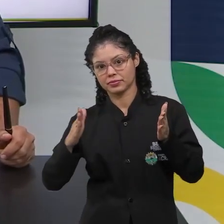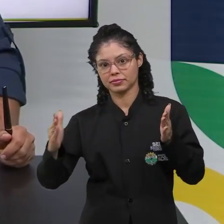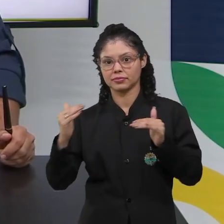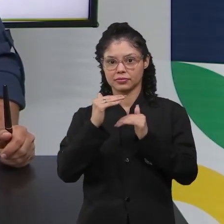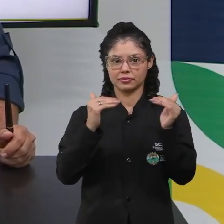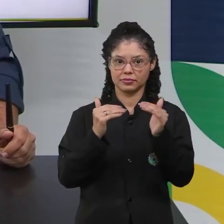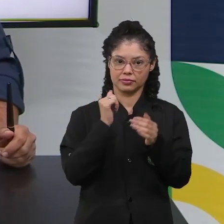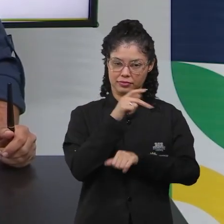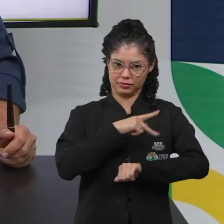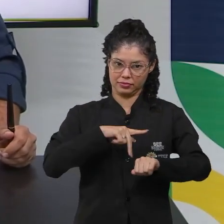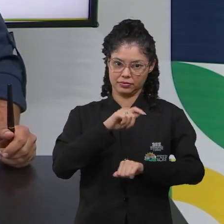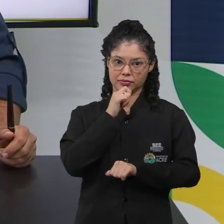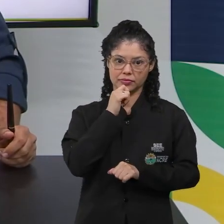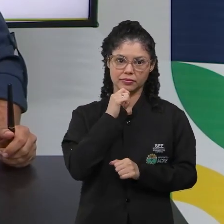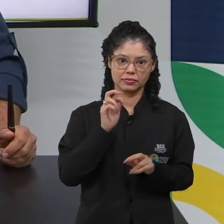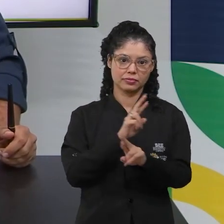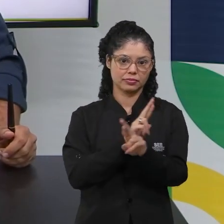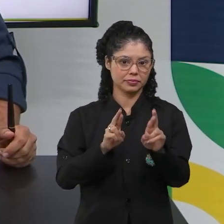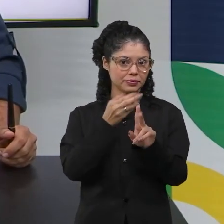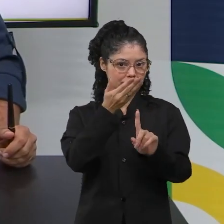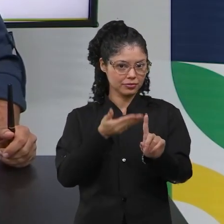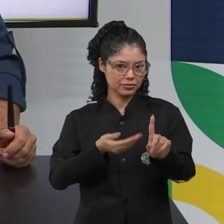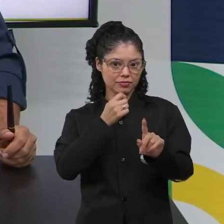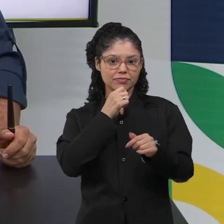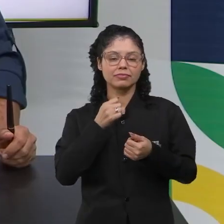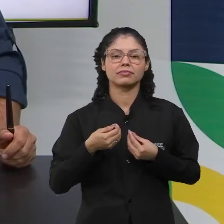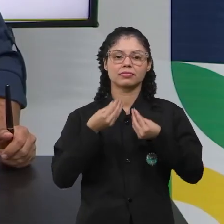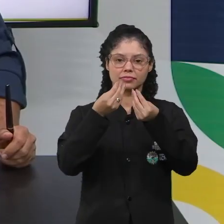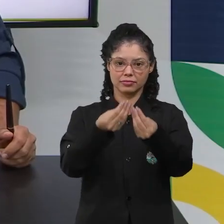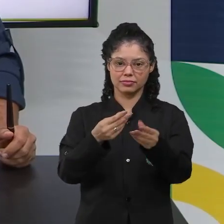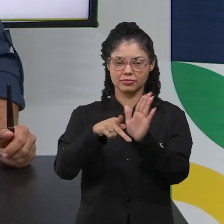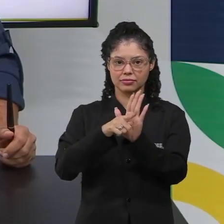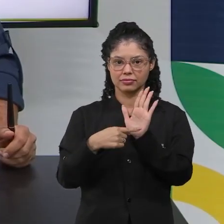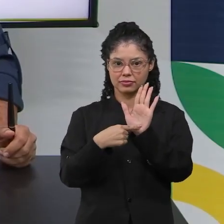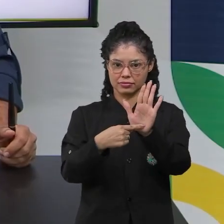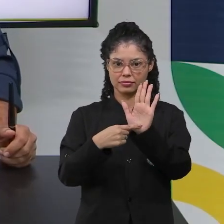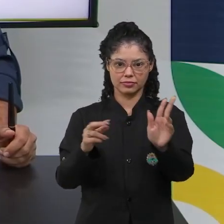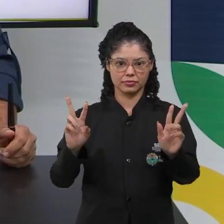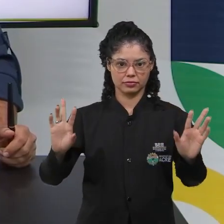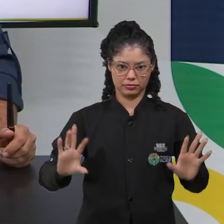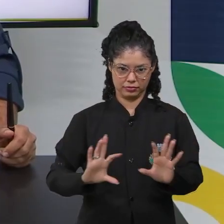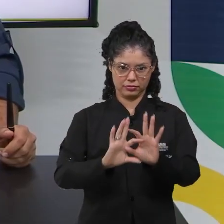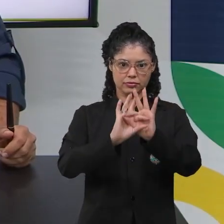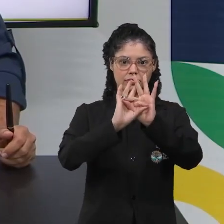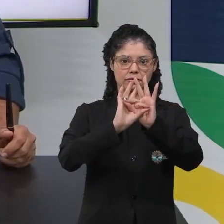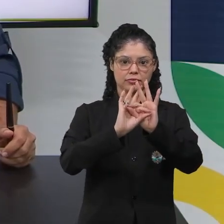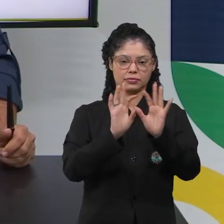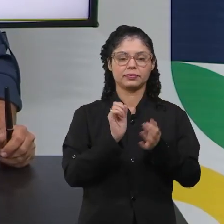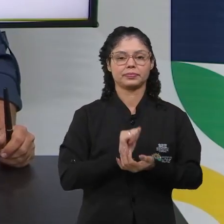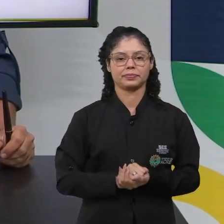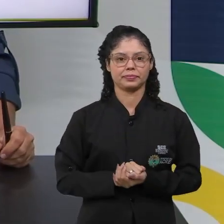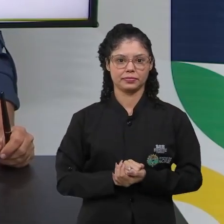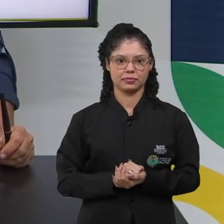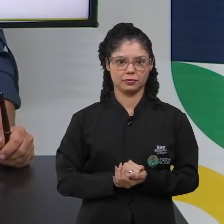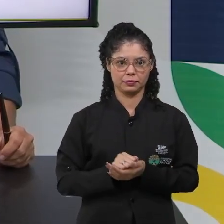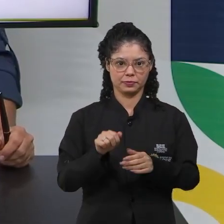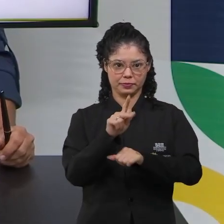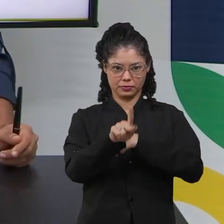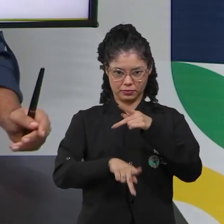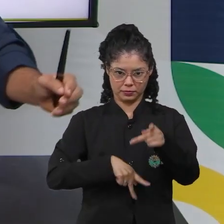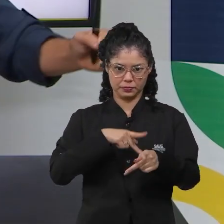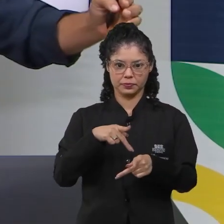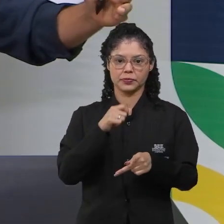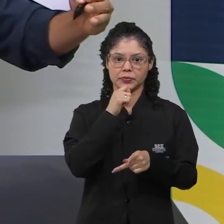todos os países que vão ter representação e participação, porque faz essa interligação, essa conexão entre os povos,